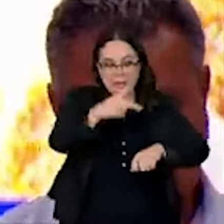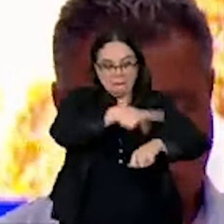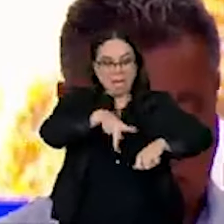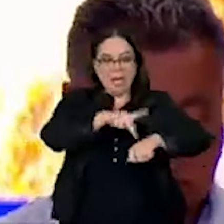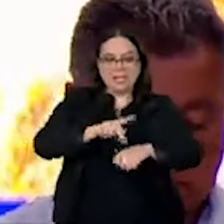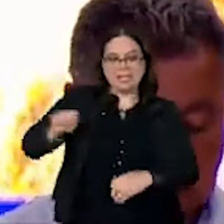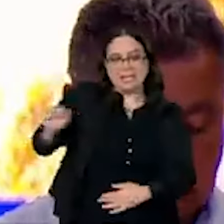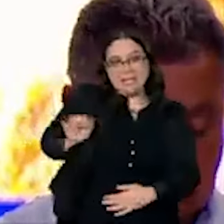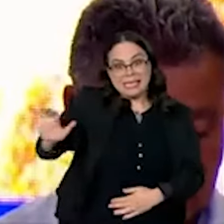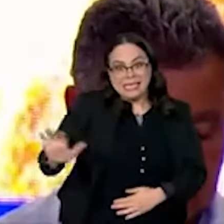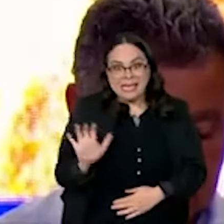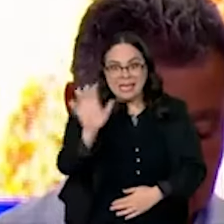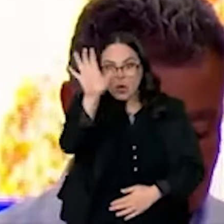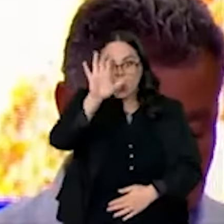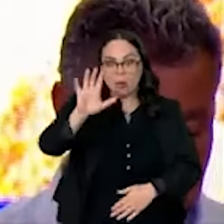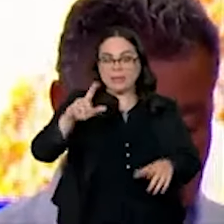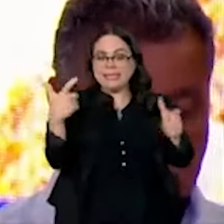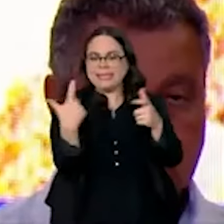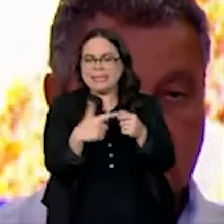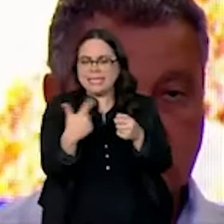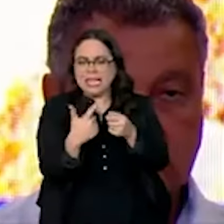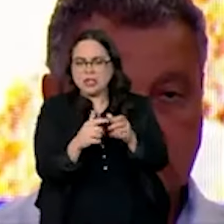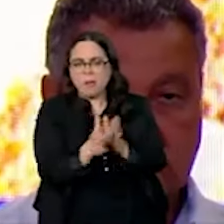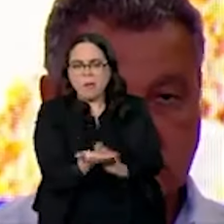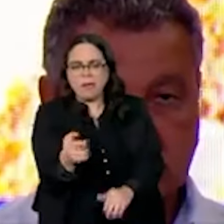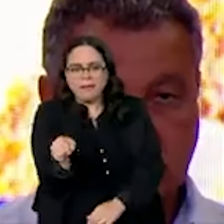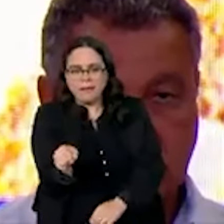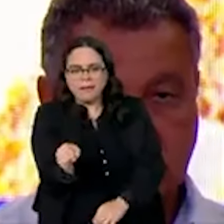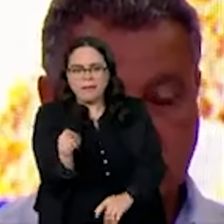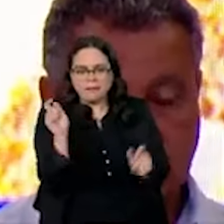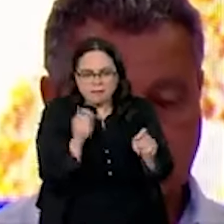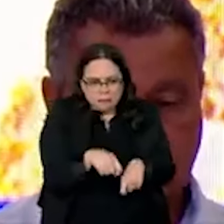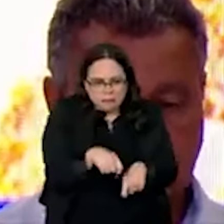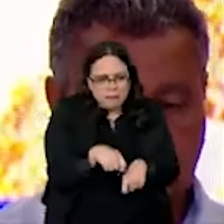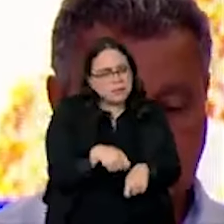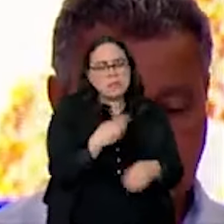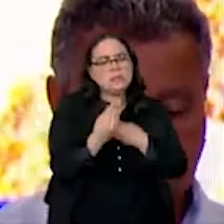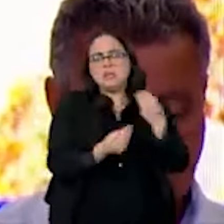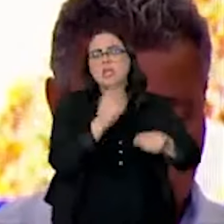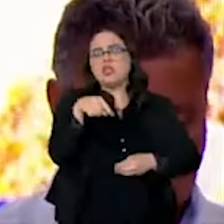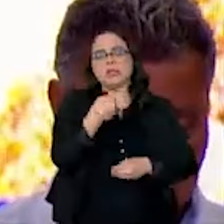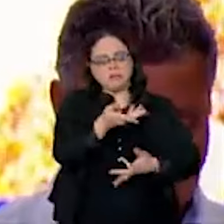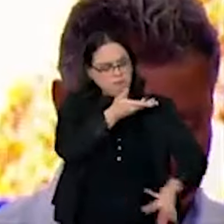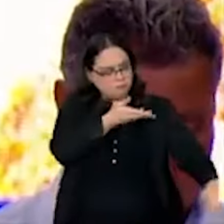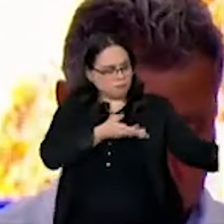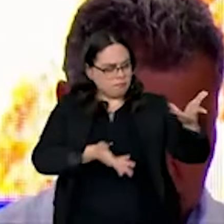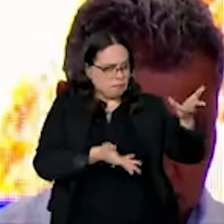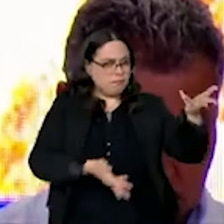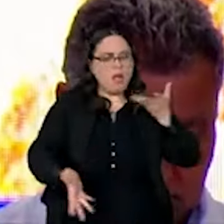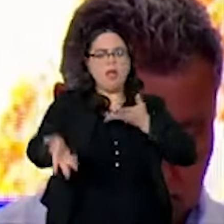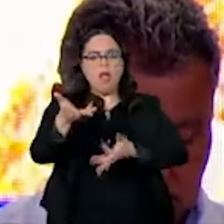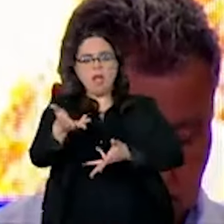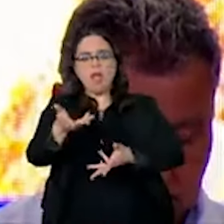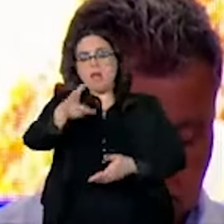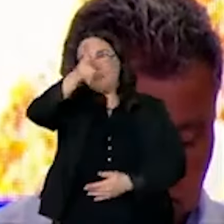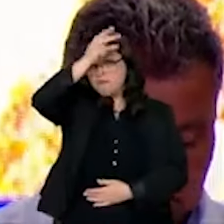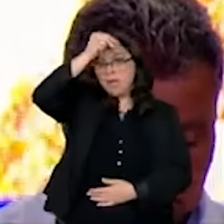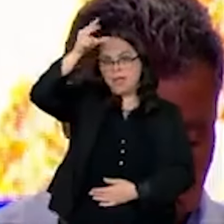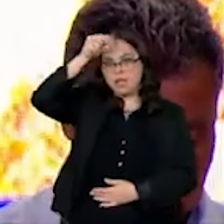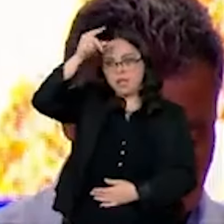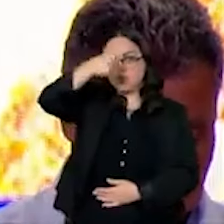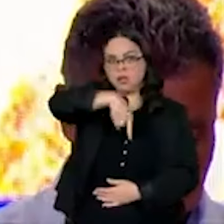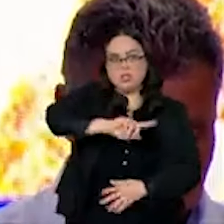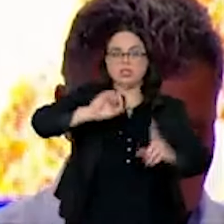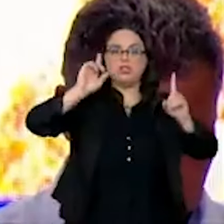rico com milhares de cidades pobres. Não é possível, é preciso que a gente compartilhe para que os prefeitos tenham